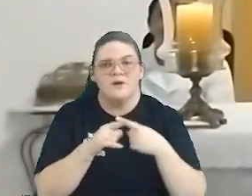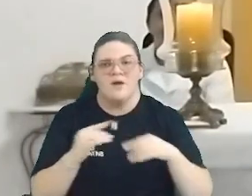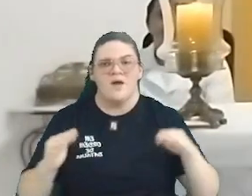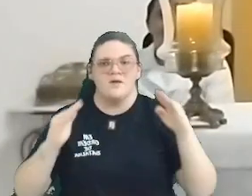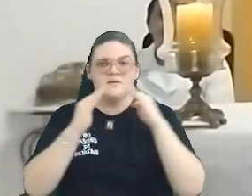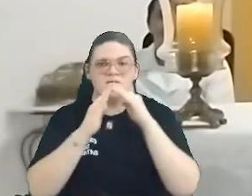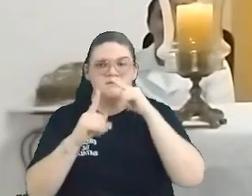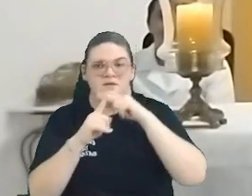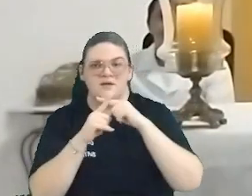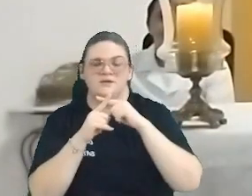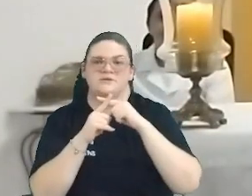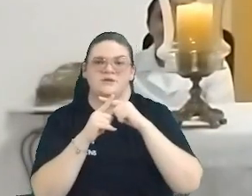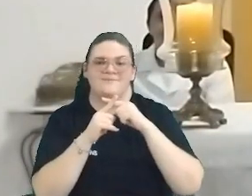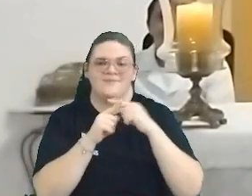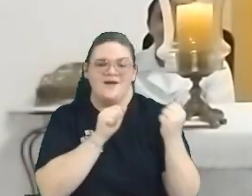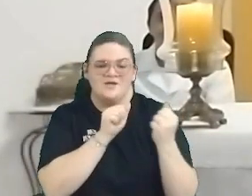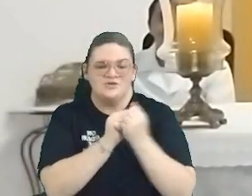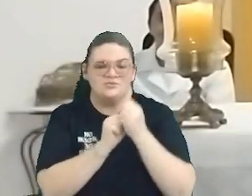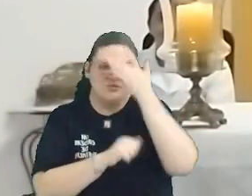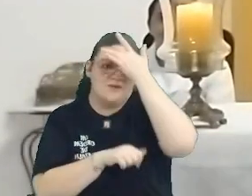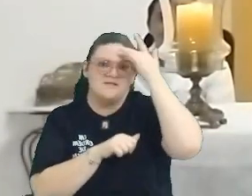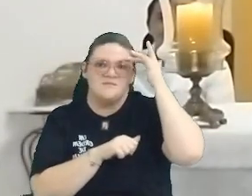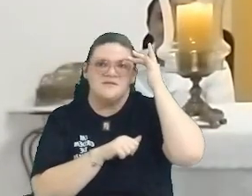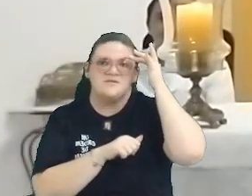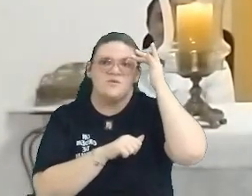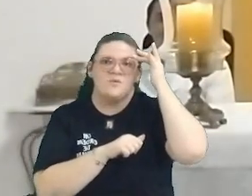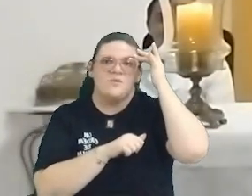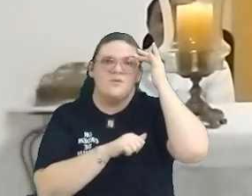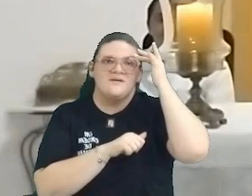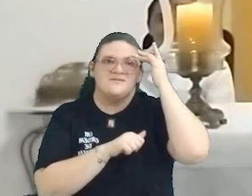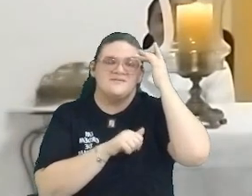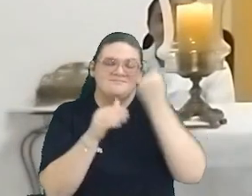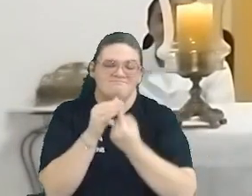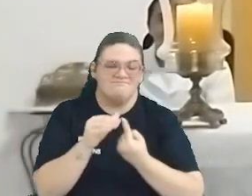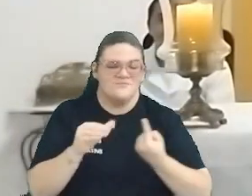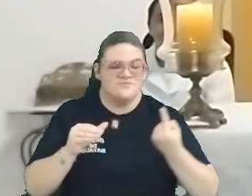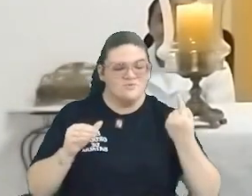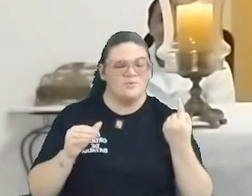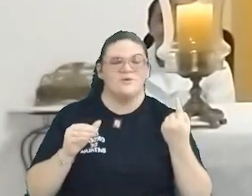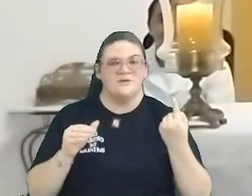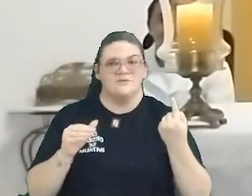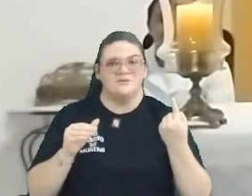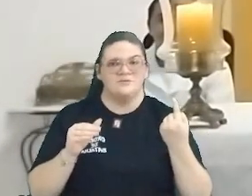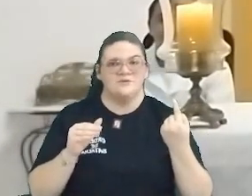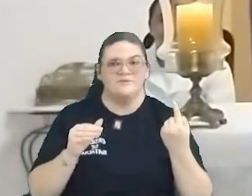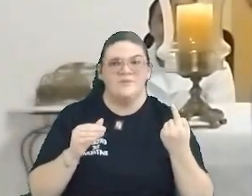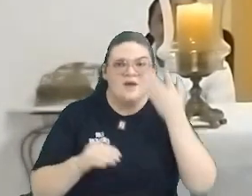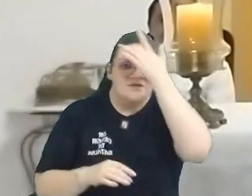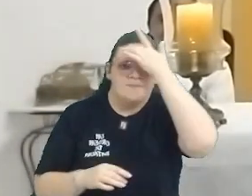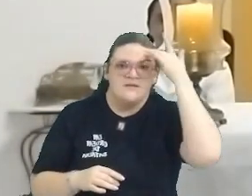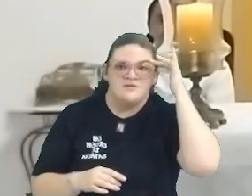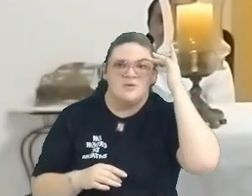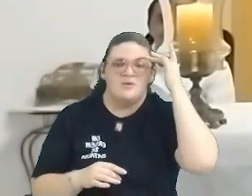são marginalizados, do lado daqueles que são excluídos, do lado daqueles que a